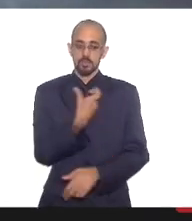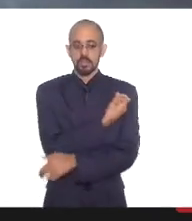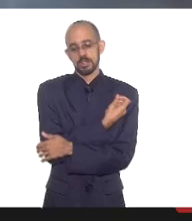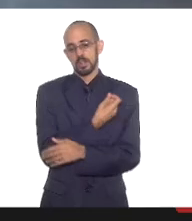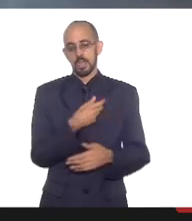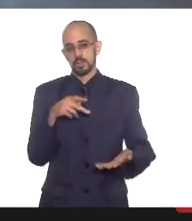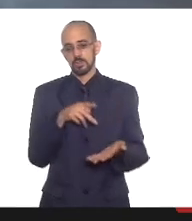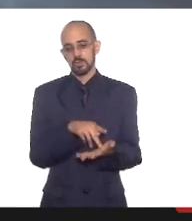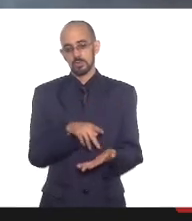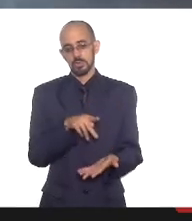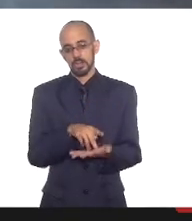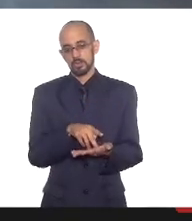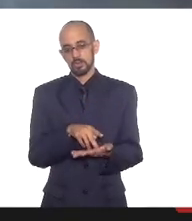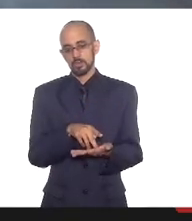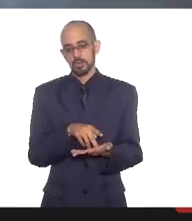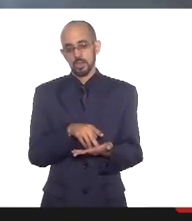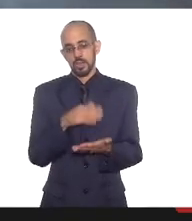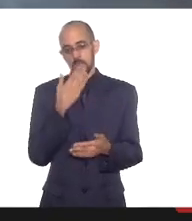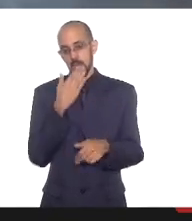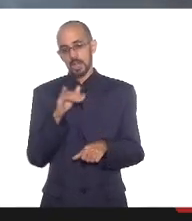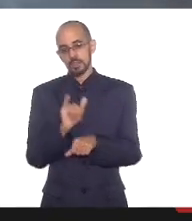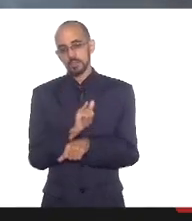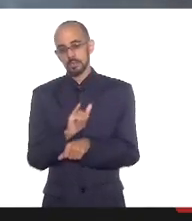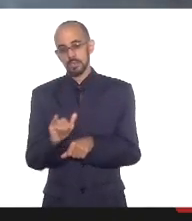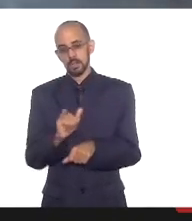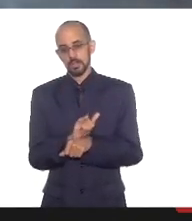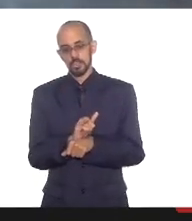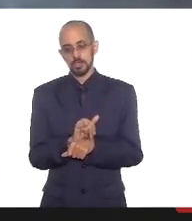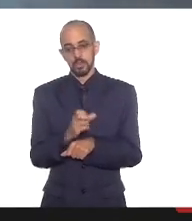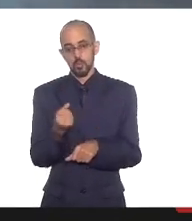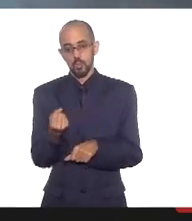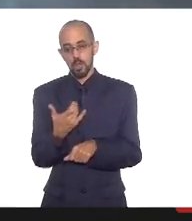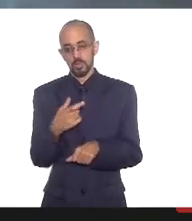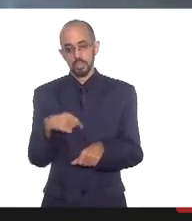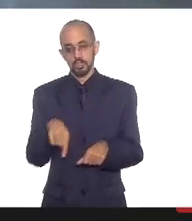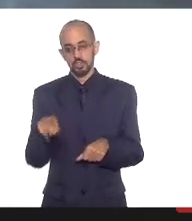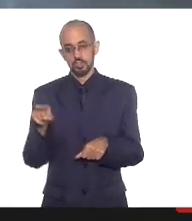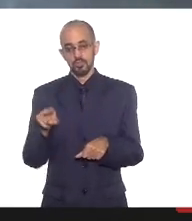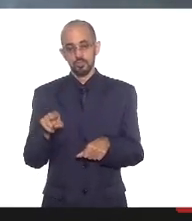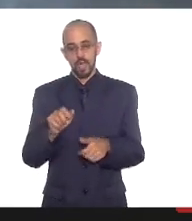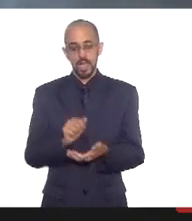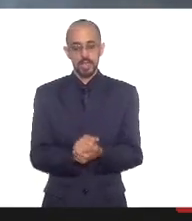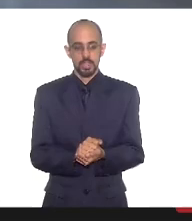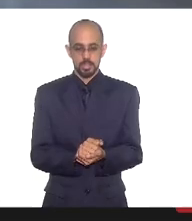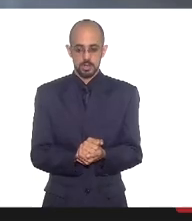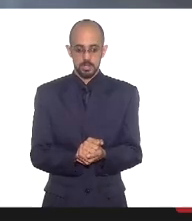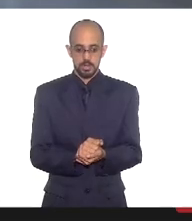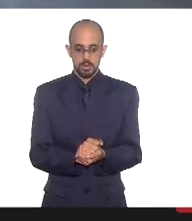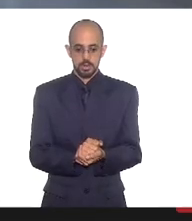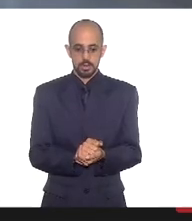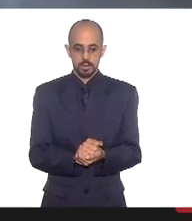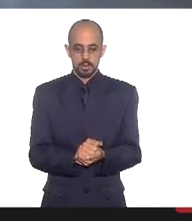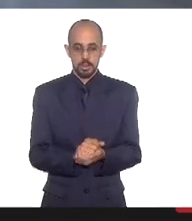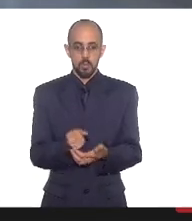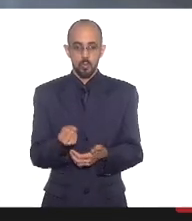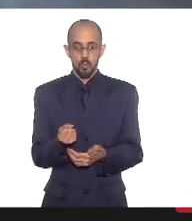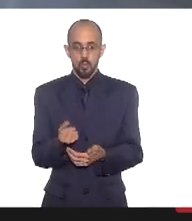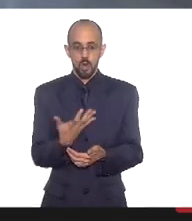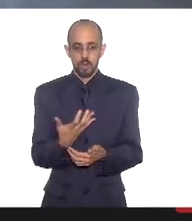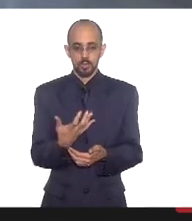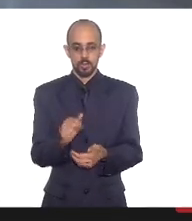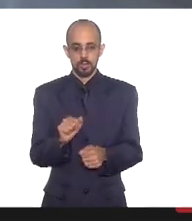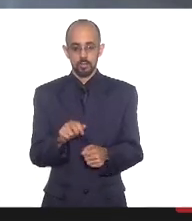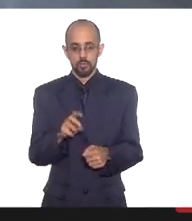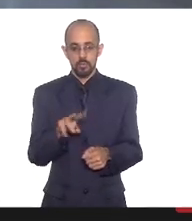vacinada com quais estratégias como que nós vamos correr atrás dos nossos passos como que os estados municípios concorrerão a